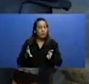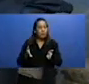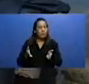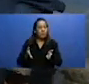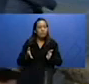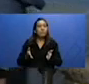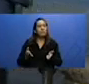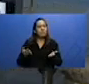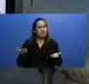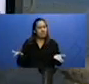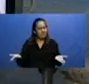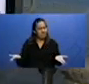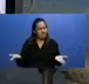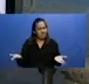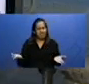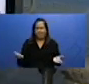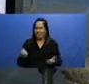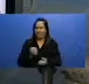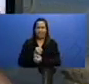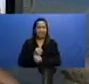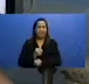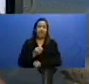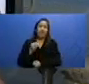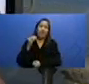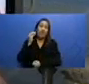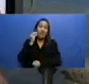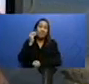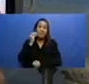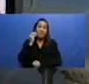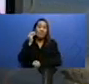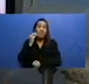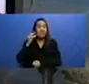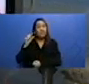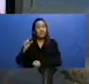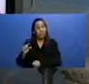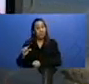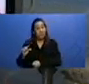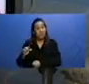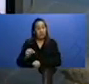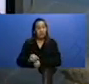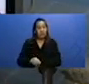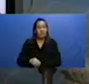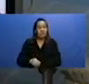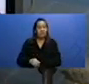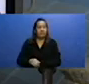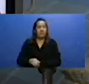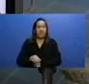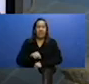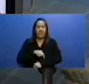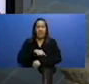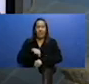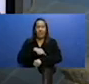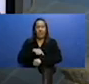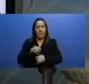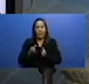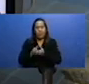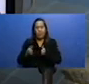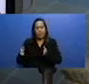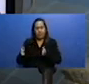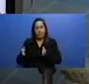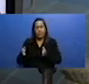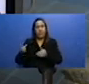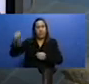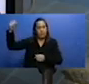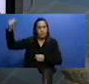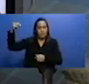acham? Improvável, não quer dizer que seja impossível, mas pela época do ano que a gente está, né, pelo